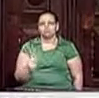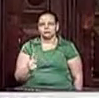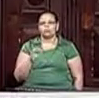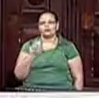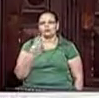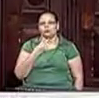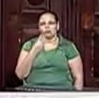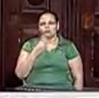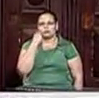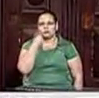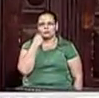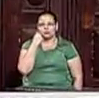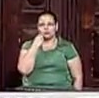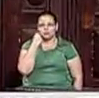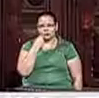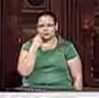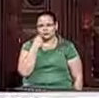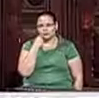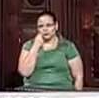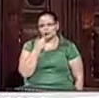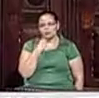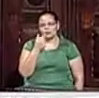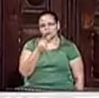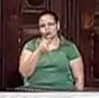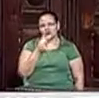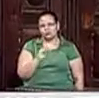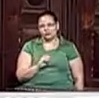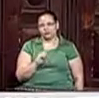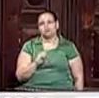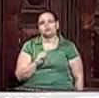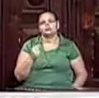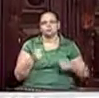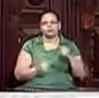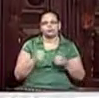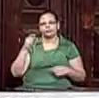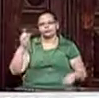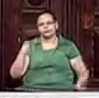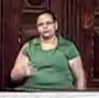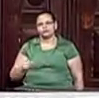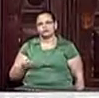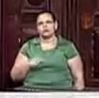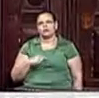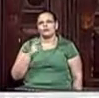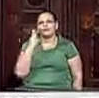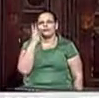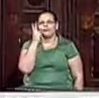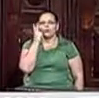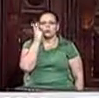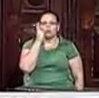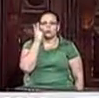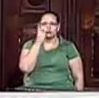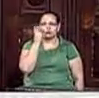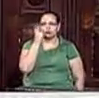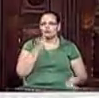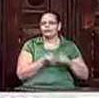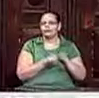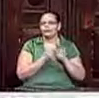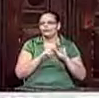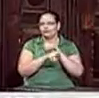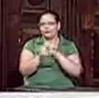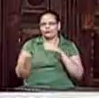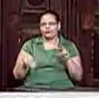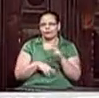República e mais os 70 parlamentares, os vereadores dos mais